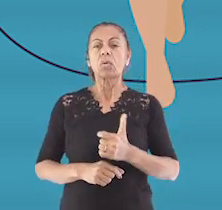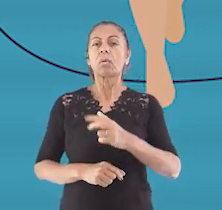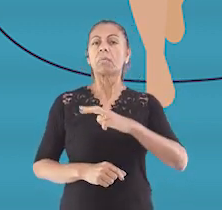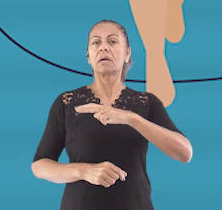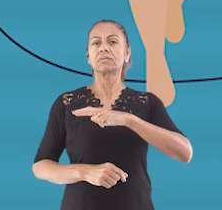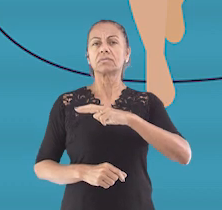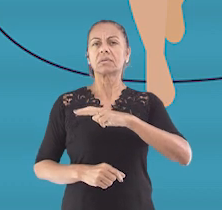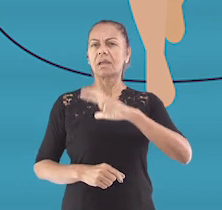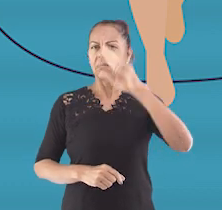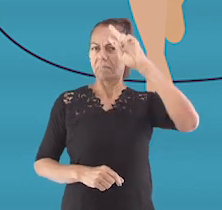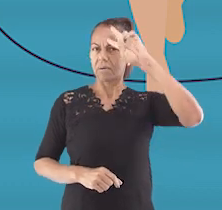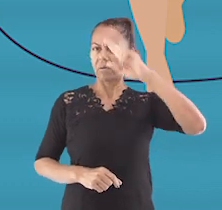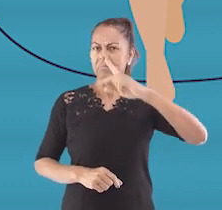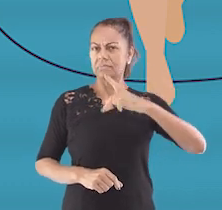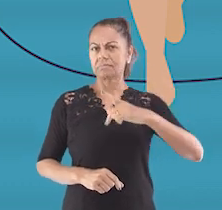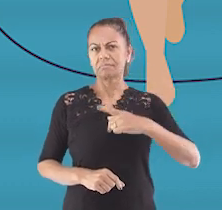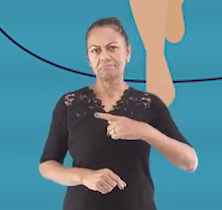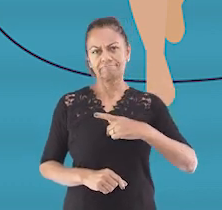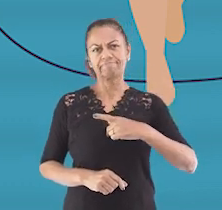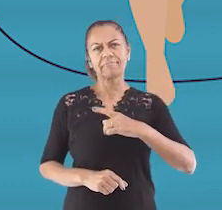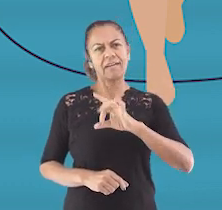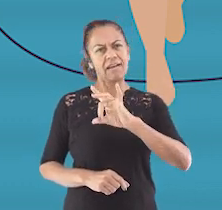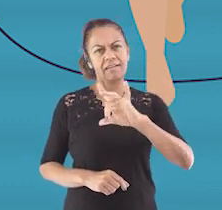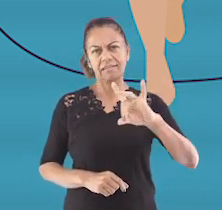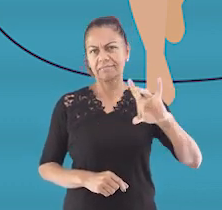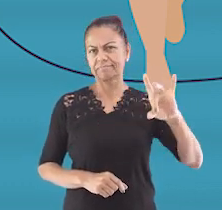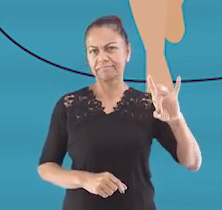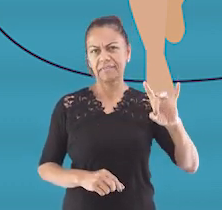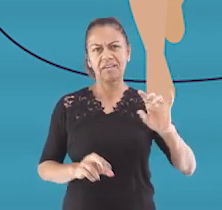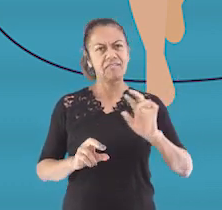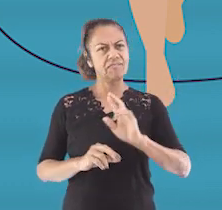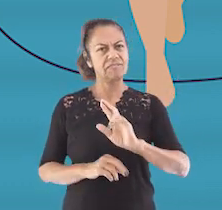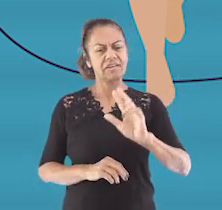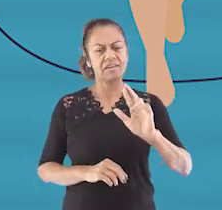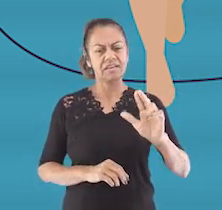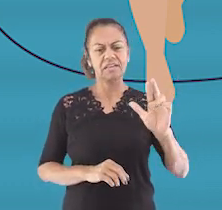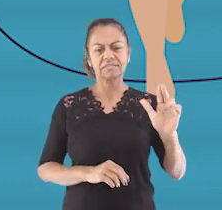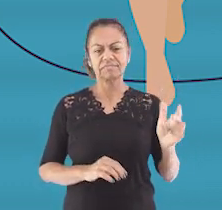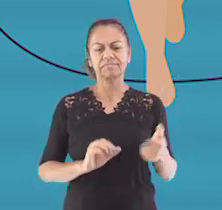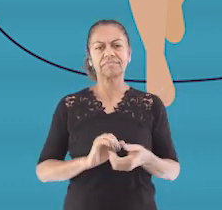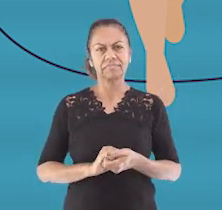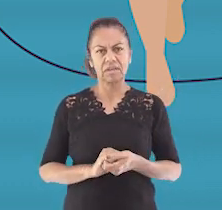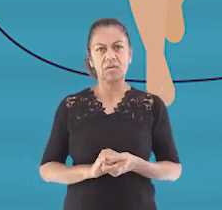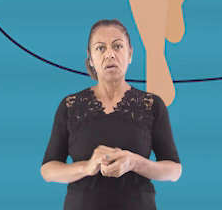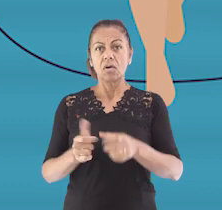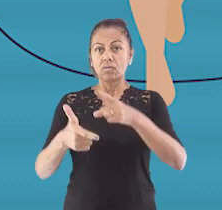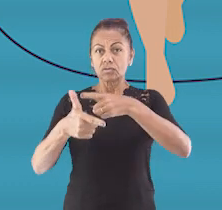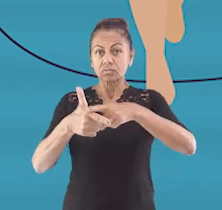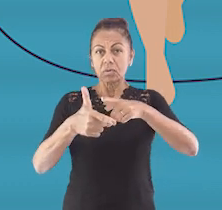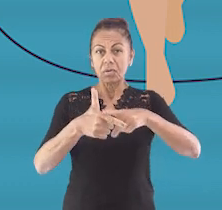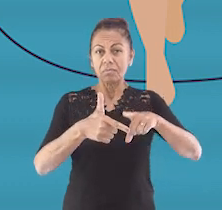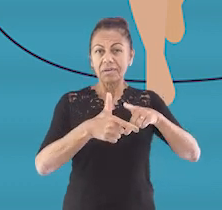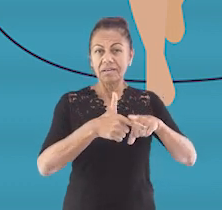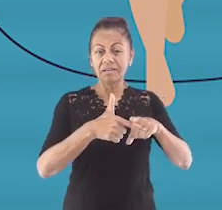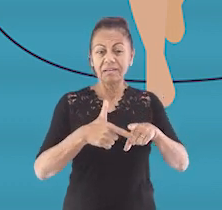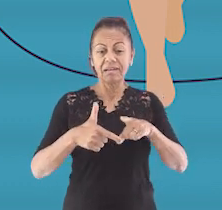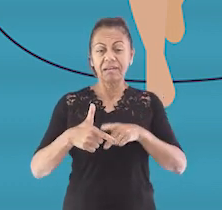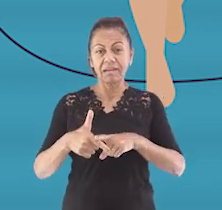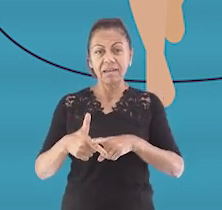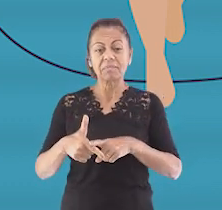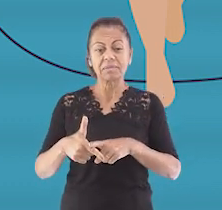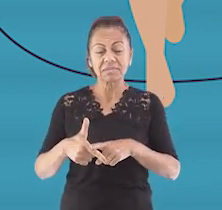comum. É necessário avaliar sempre a individualidade de cada um.